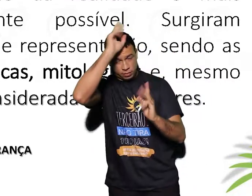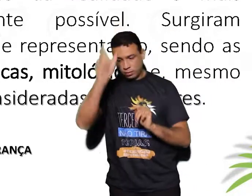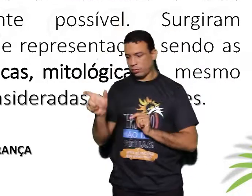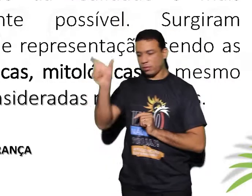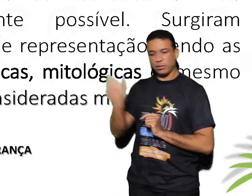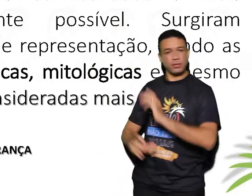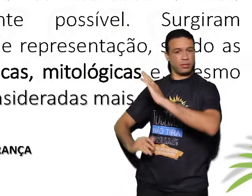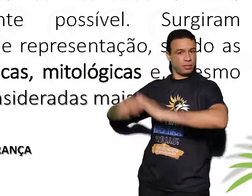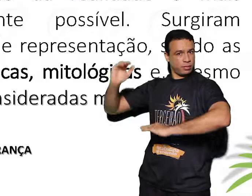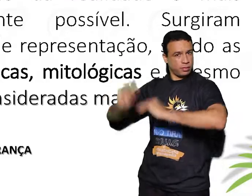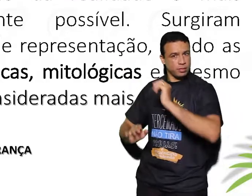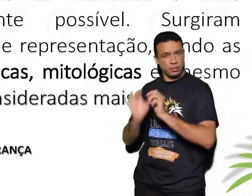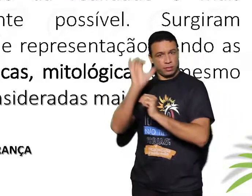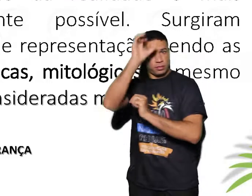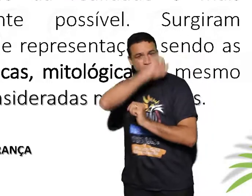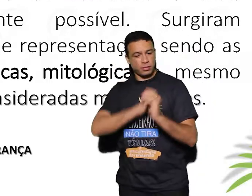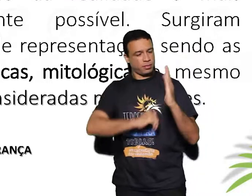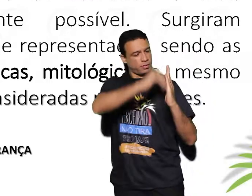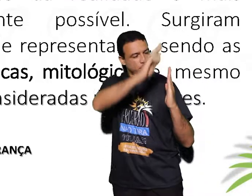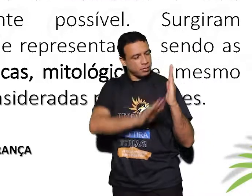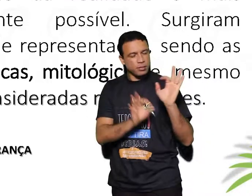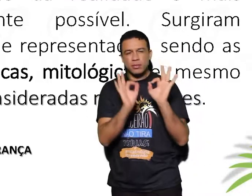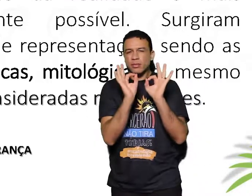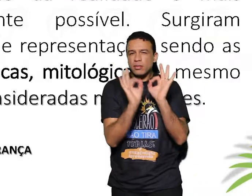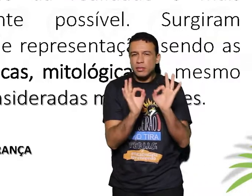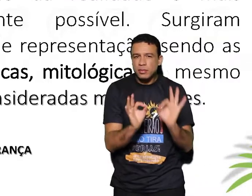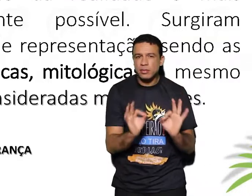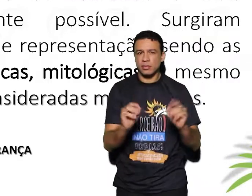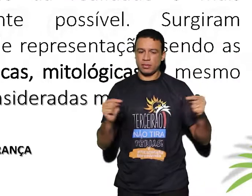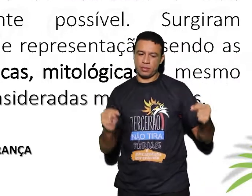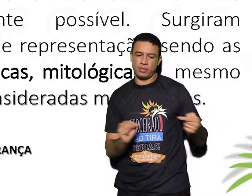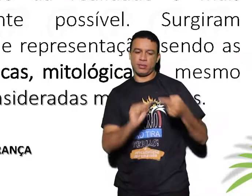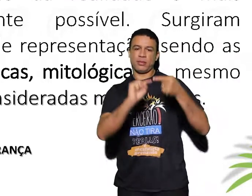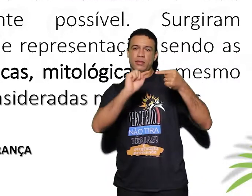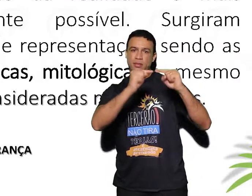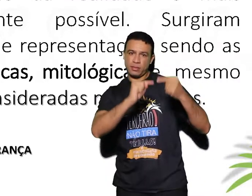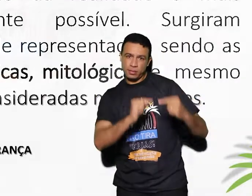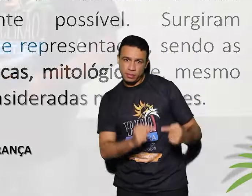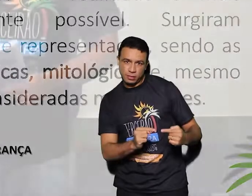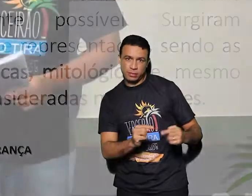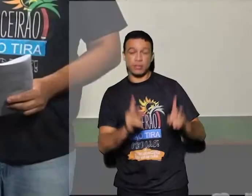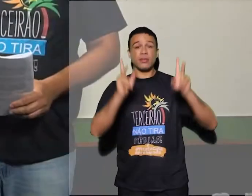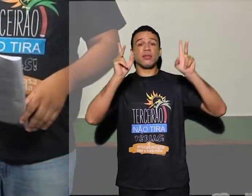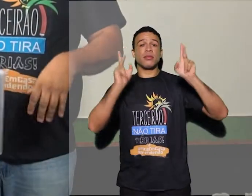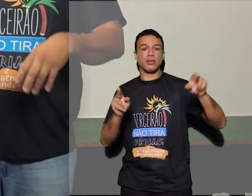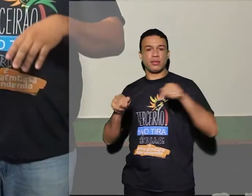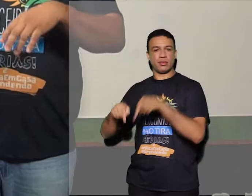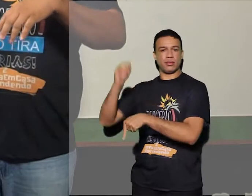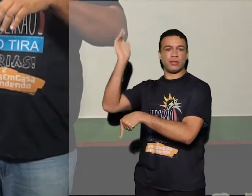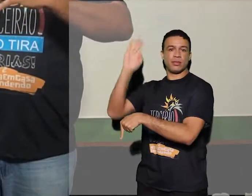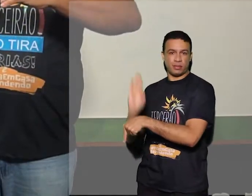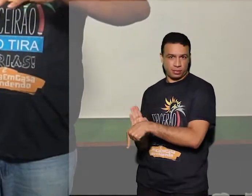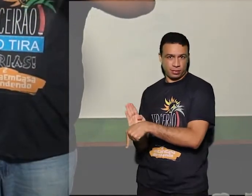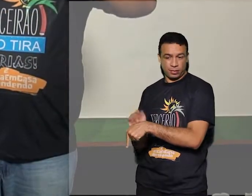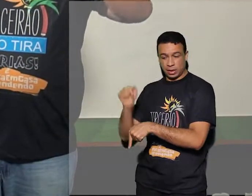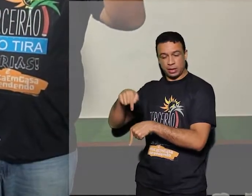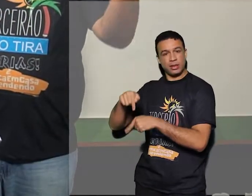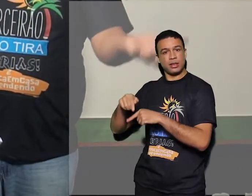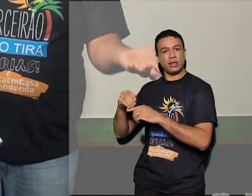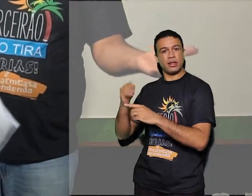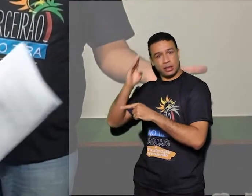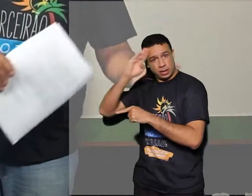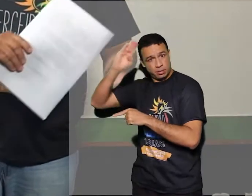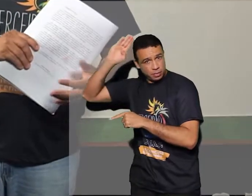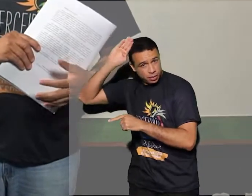para fazer obras específicas que seguem regras clássicas. A mesma coisa aconteceu aqui no Brasil. Né? Essa Academia de Belas Artes ela acontece na